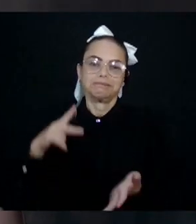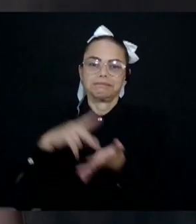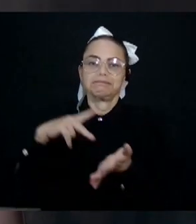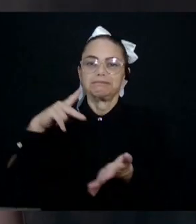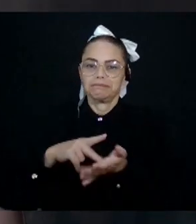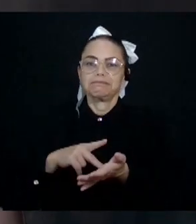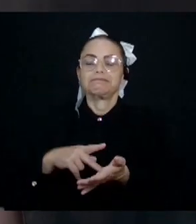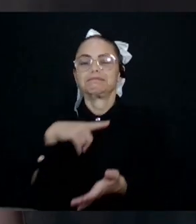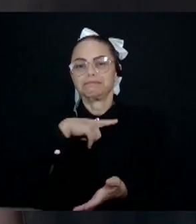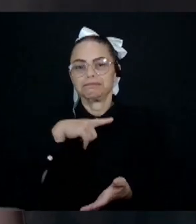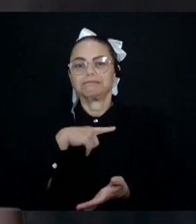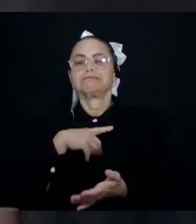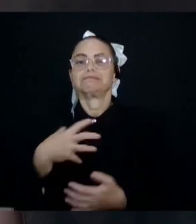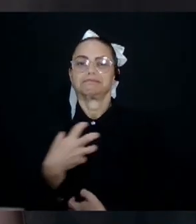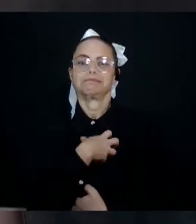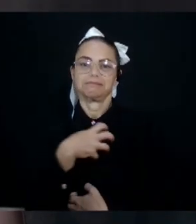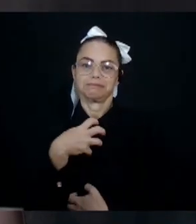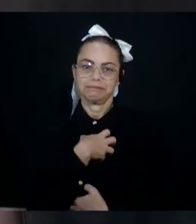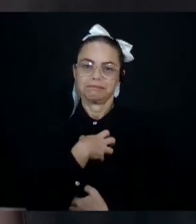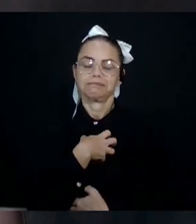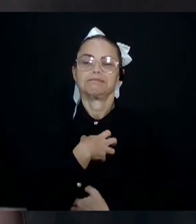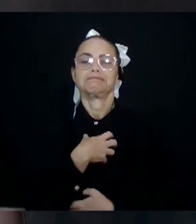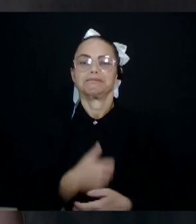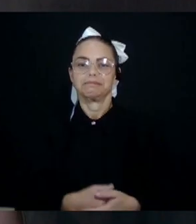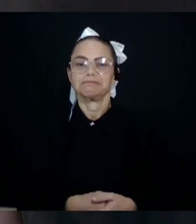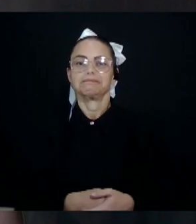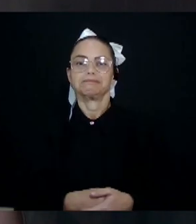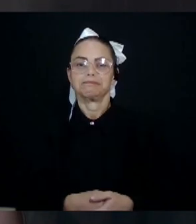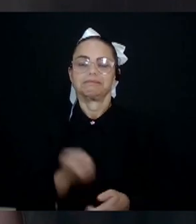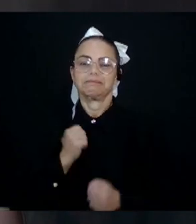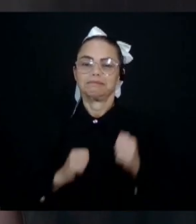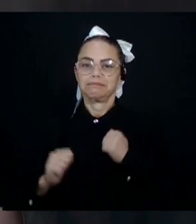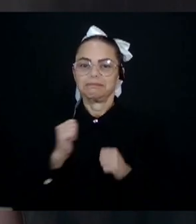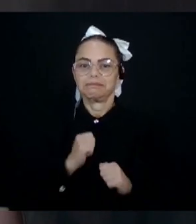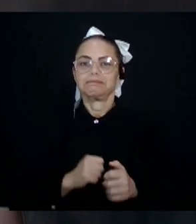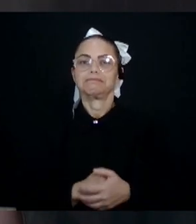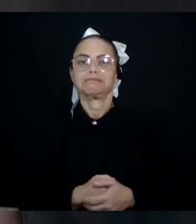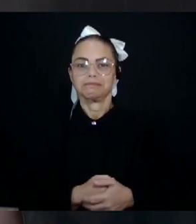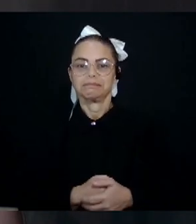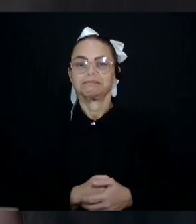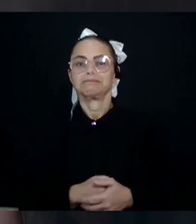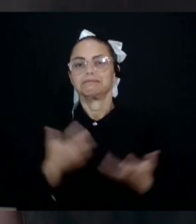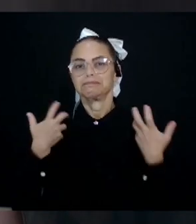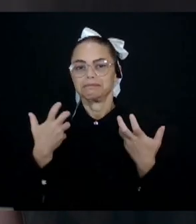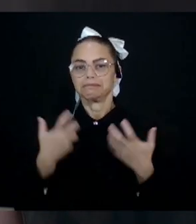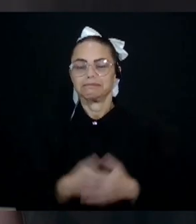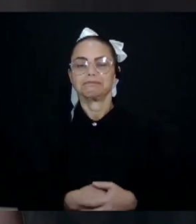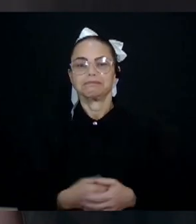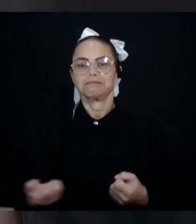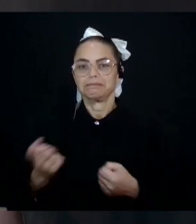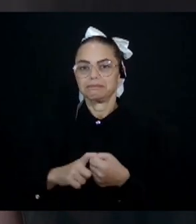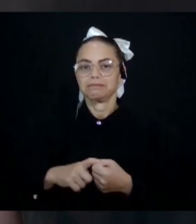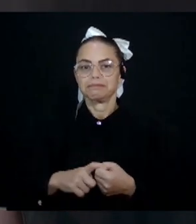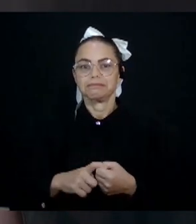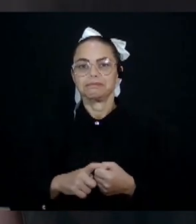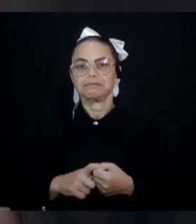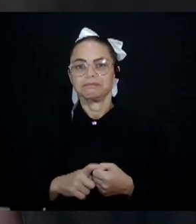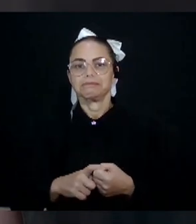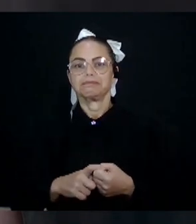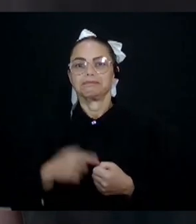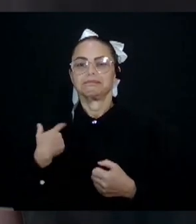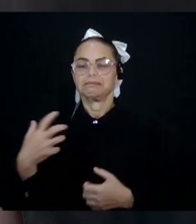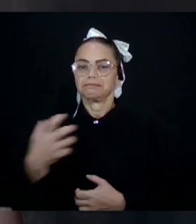tende a sentir sentimentos de ansiedade, e eu quero voltar um pouco em um ponto que é, esse sentimento